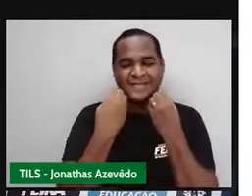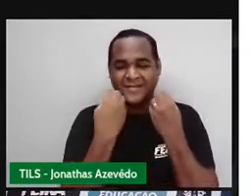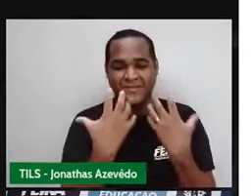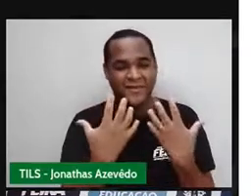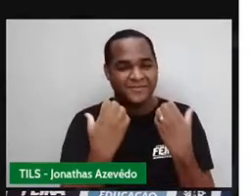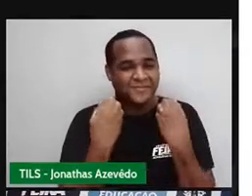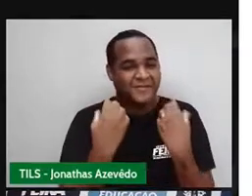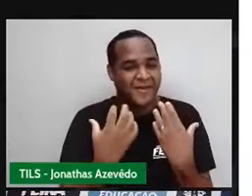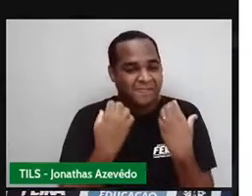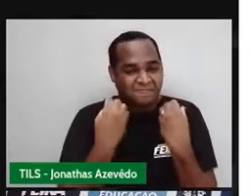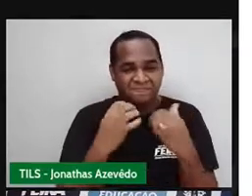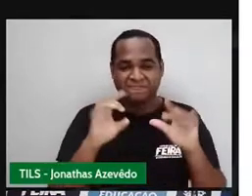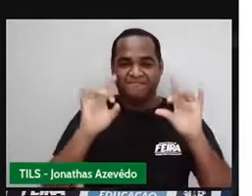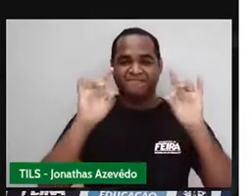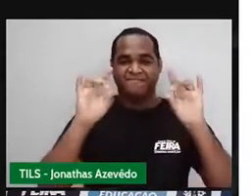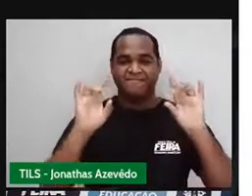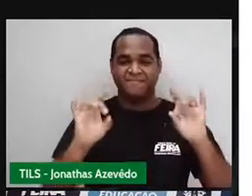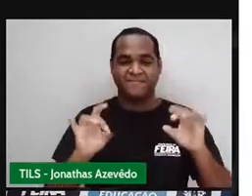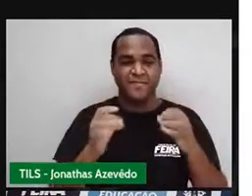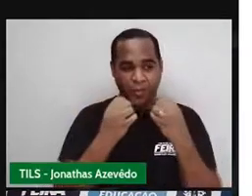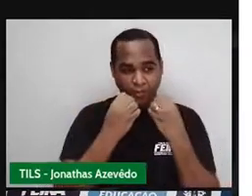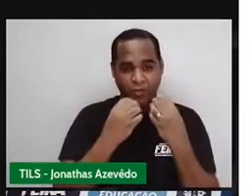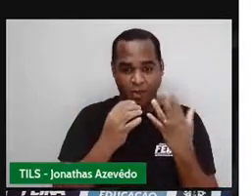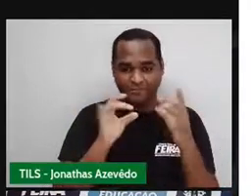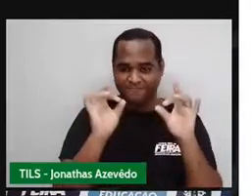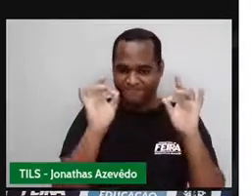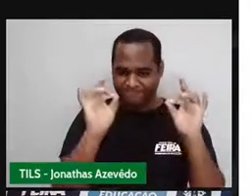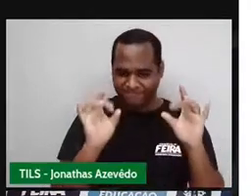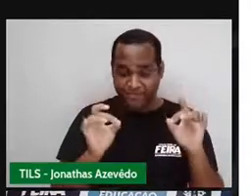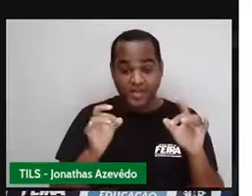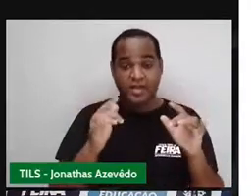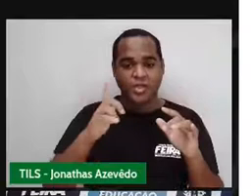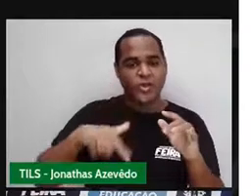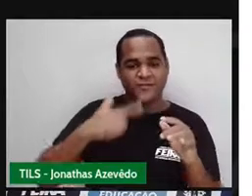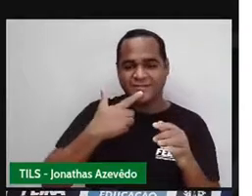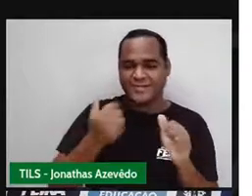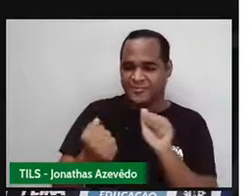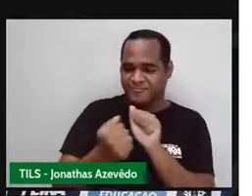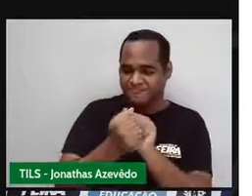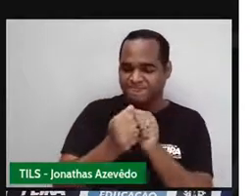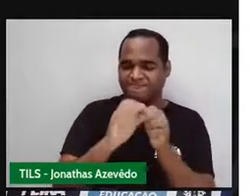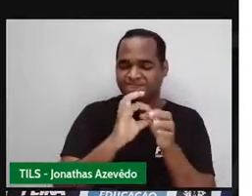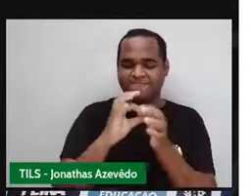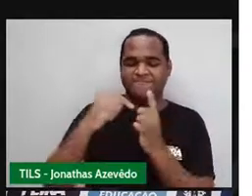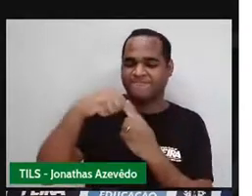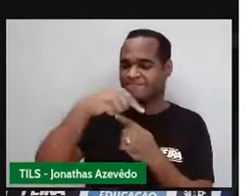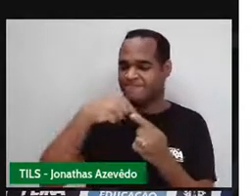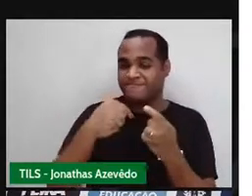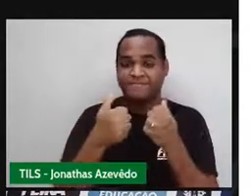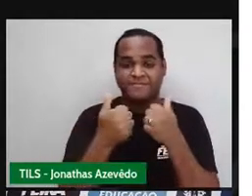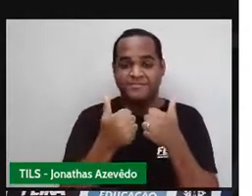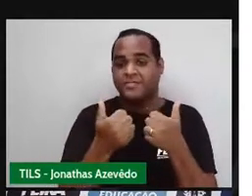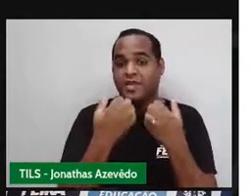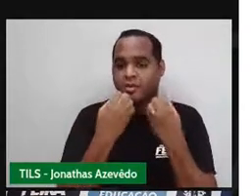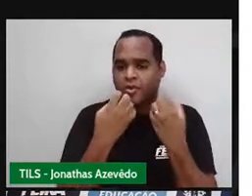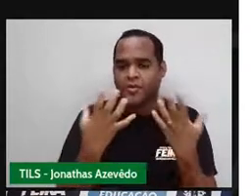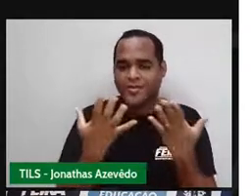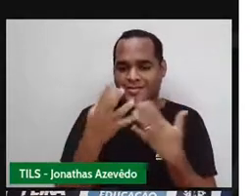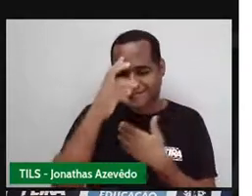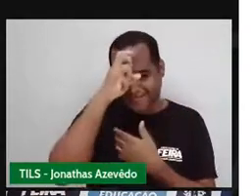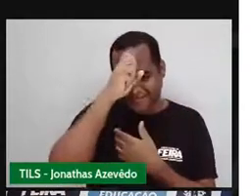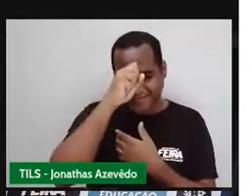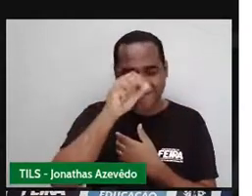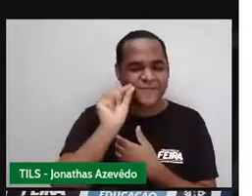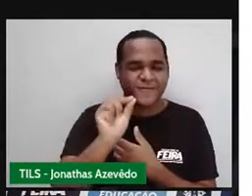24 né Que bacana que massa poder estar aqui mais uma vez com vocês tá bom bom e o que é que a gente vai